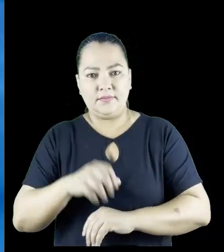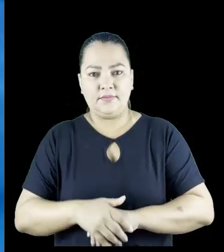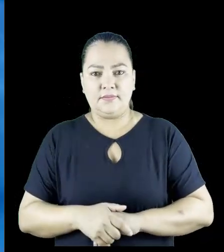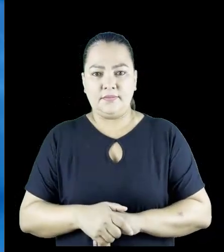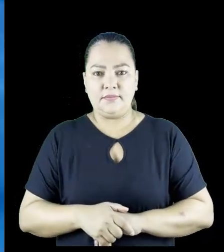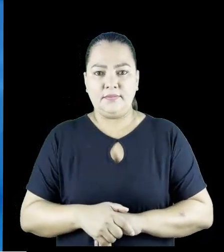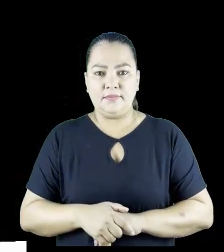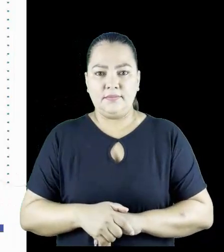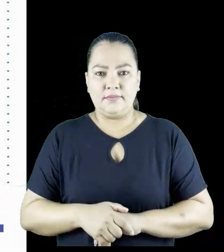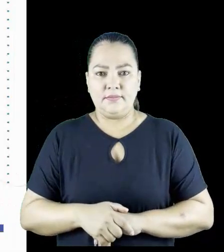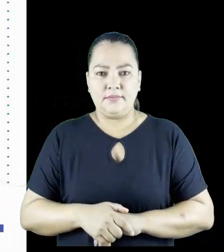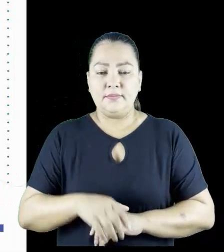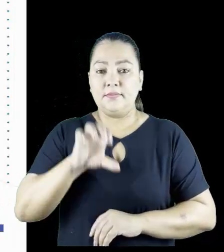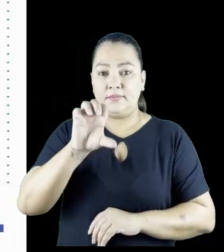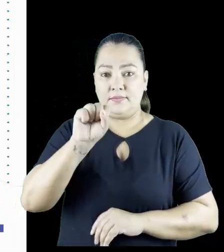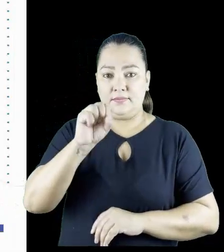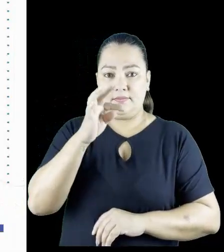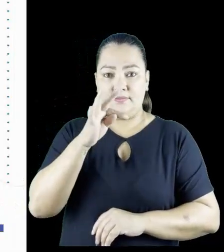Lucas Noaus.